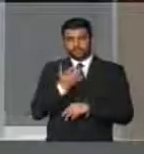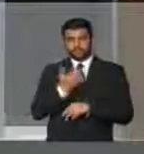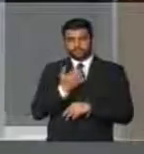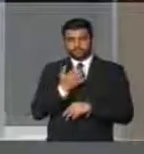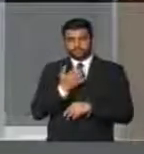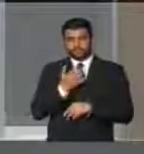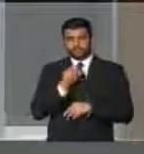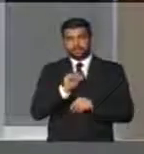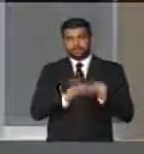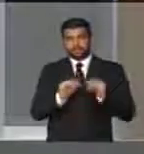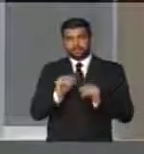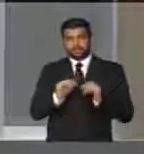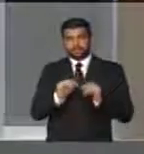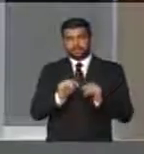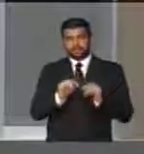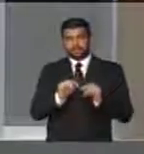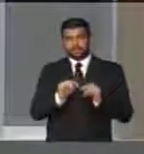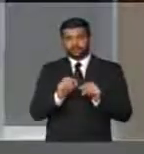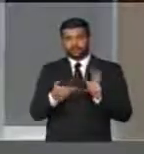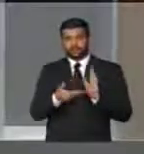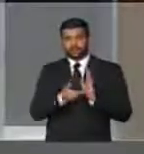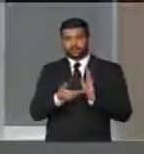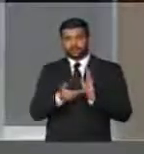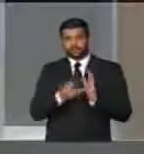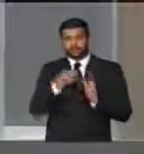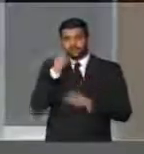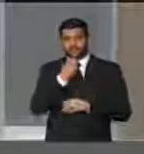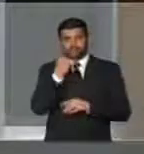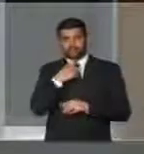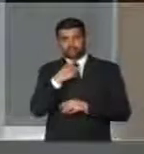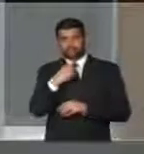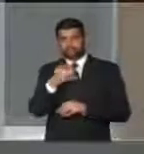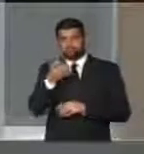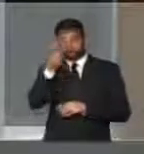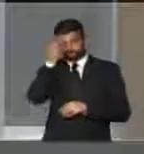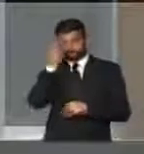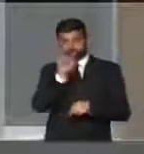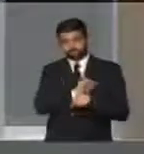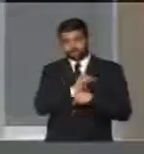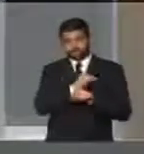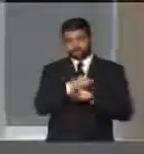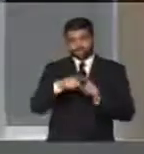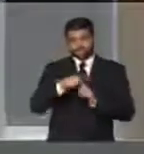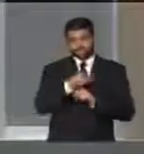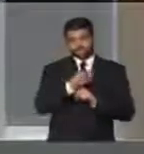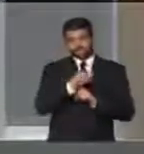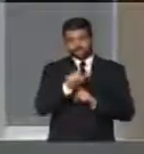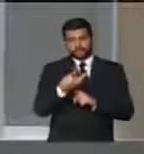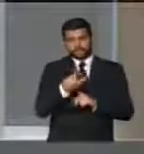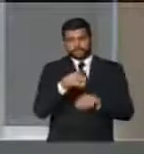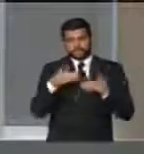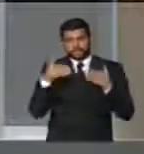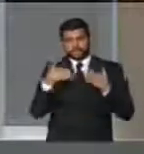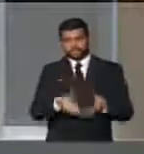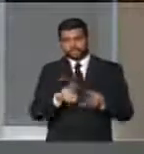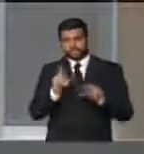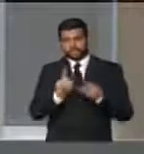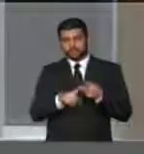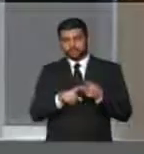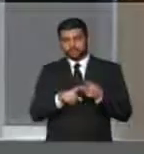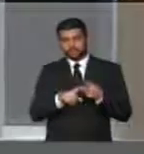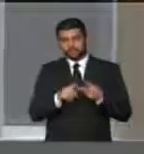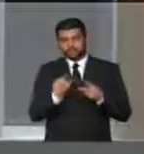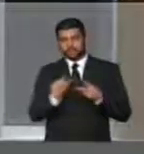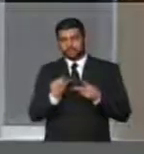queremos que a Câmara dos Deputados reflita, a sociedade civil participe